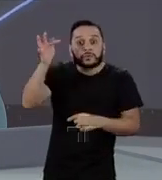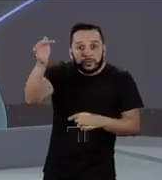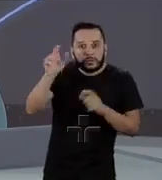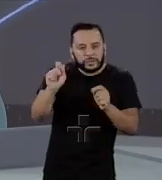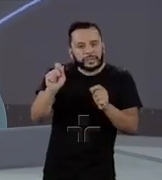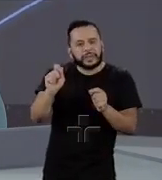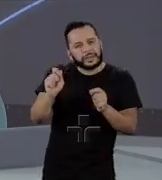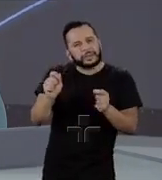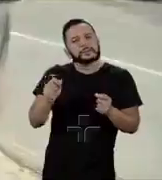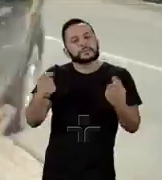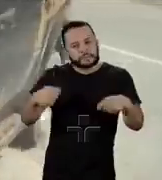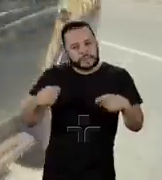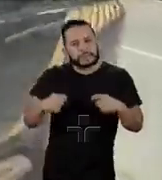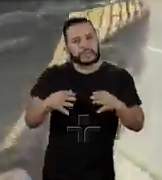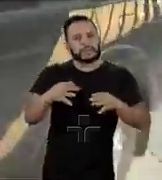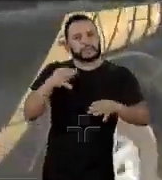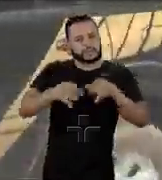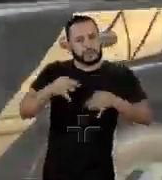questionamentos jurídicos.